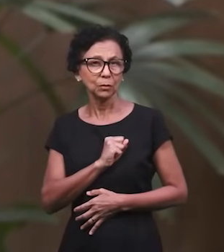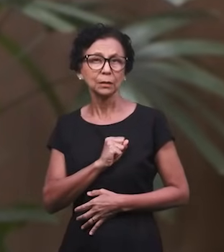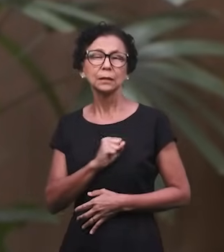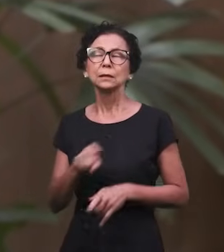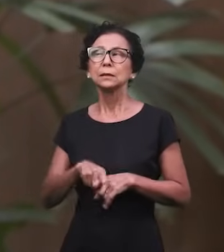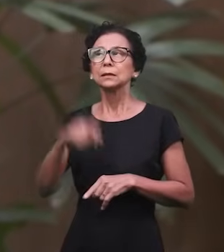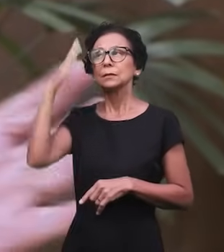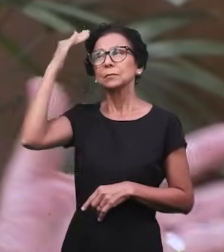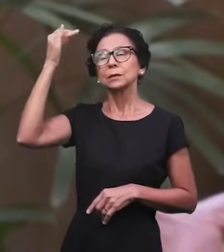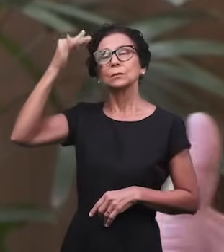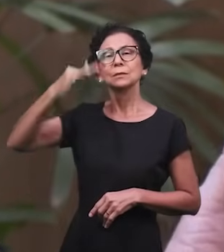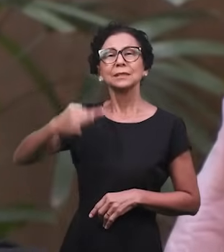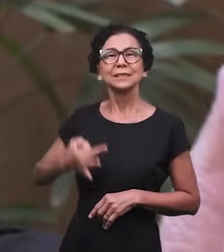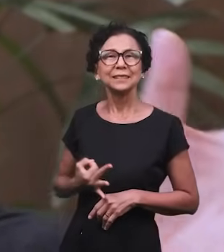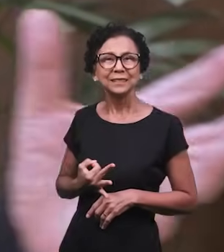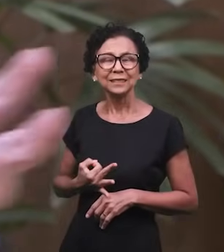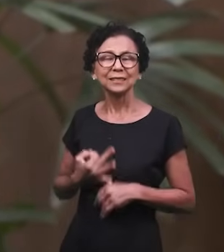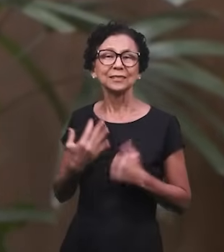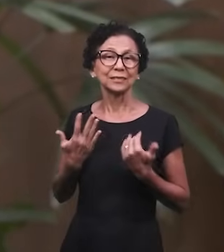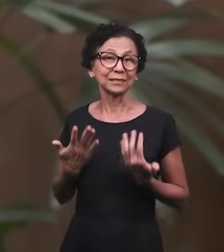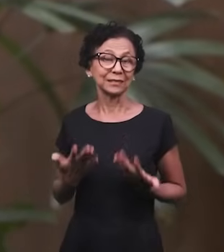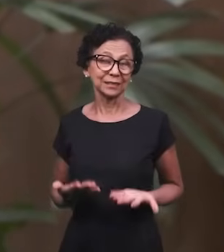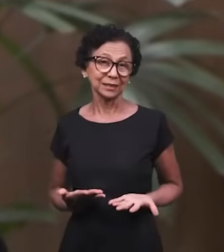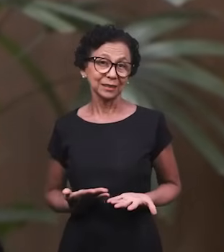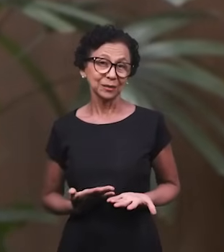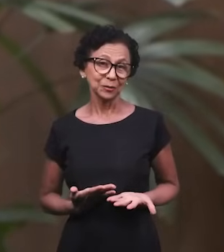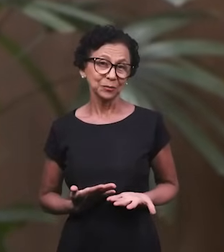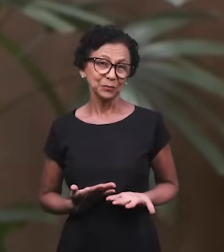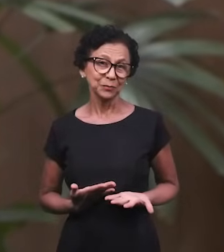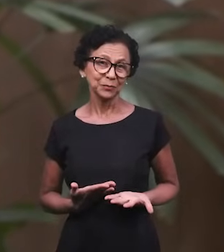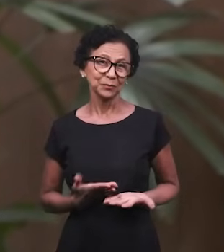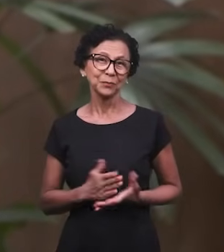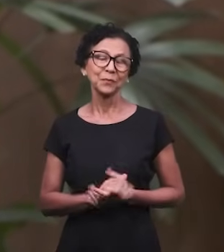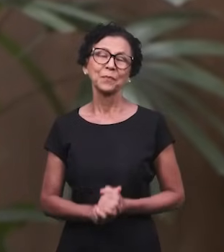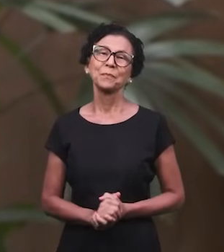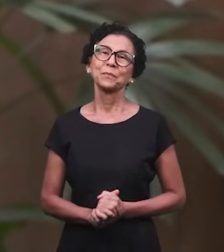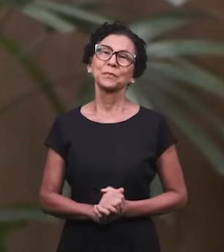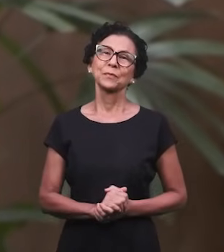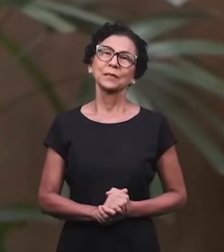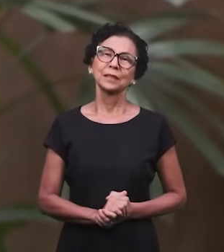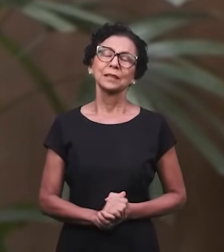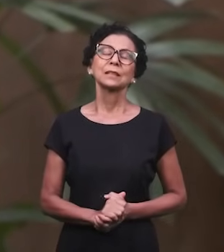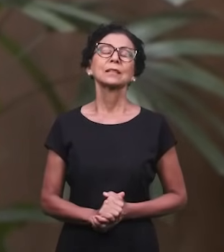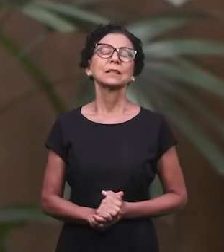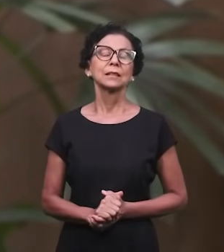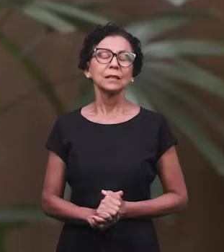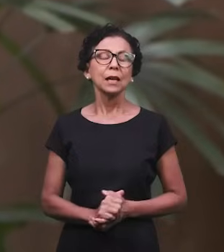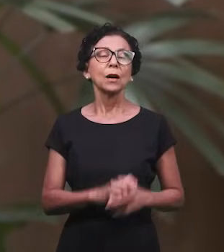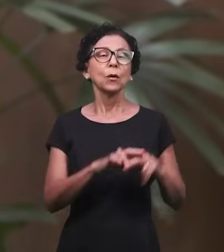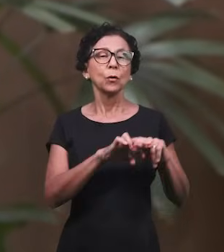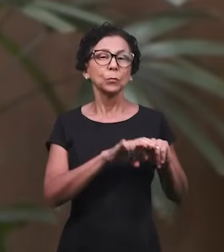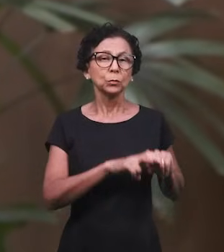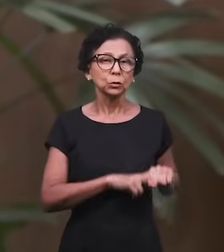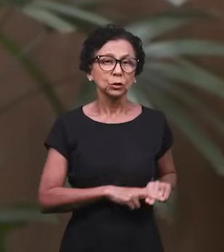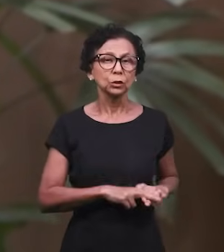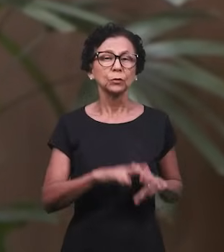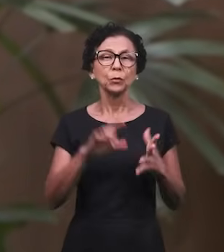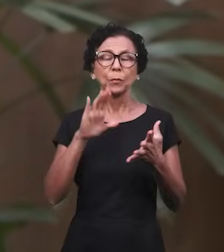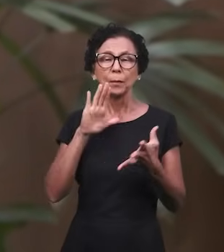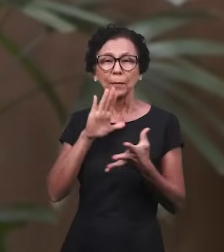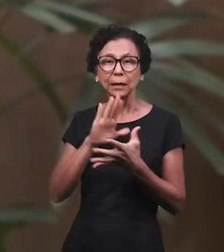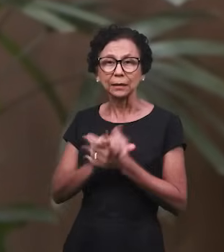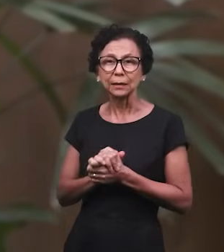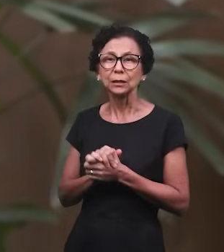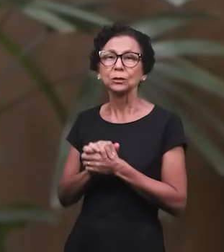sabedoria também aí o que eu tô trazendo mais um motivo para o marido estar na presença do Senhor